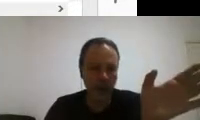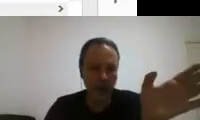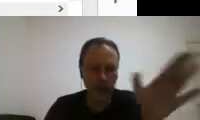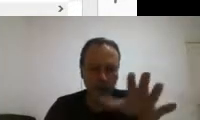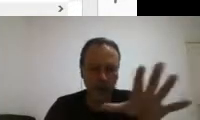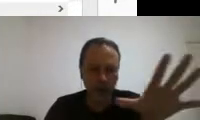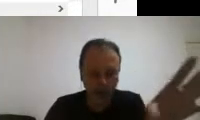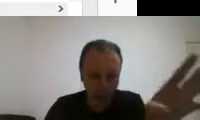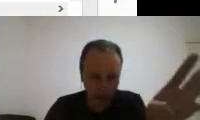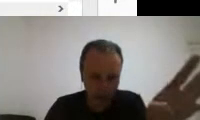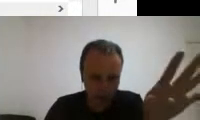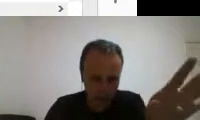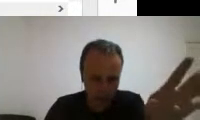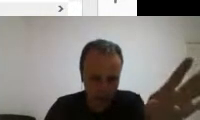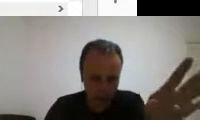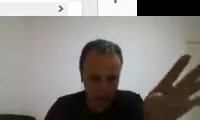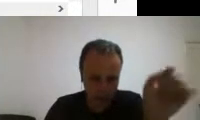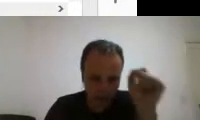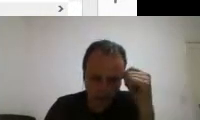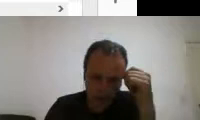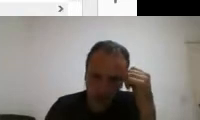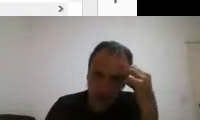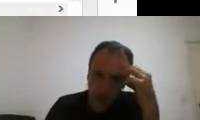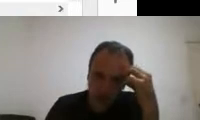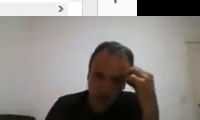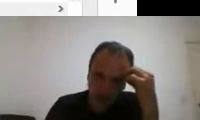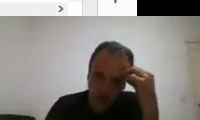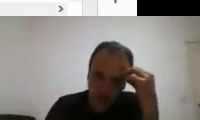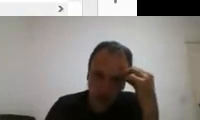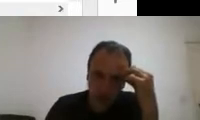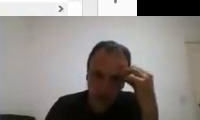dessas tabelas. Isso é só um comparativo.